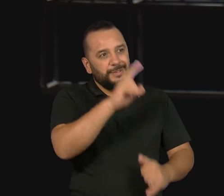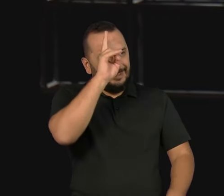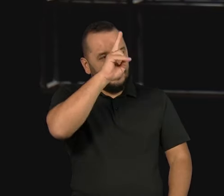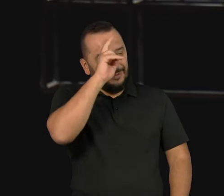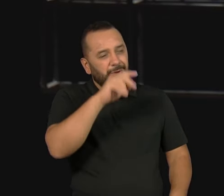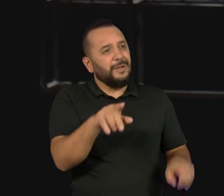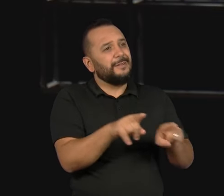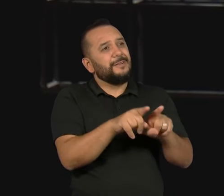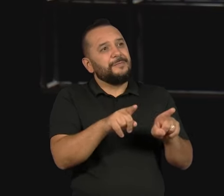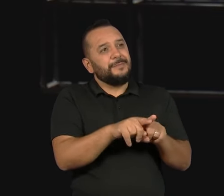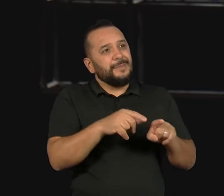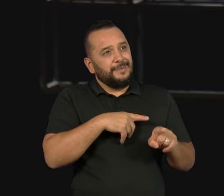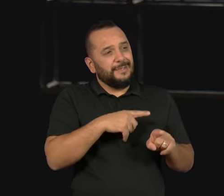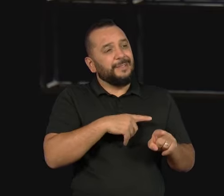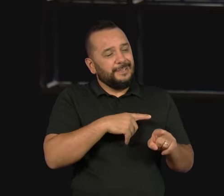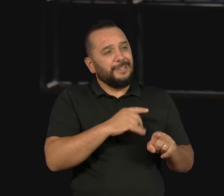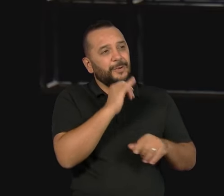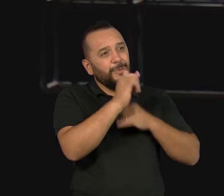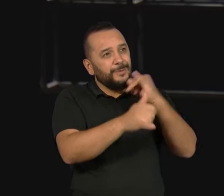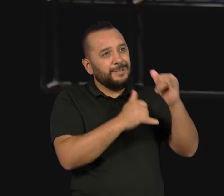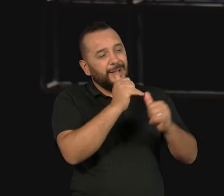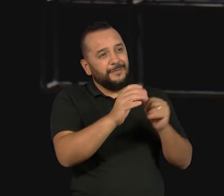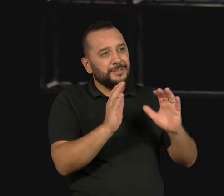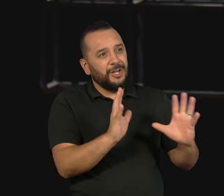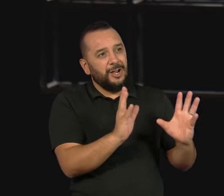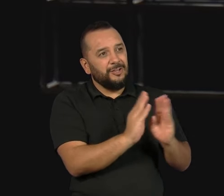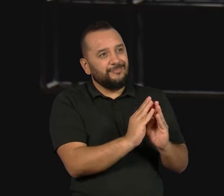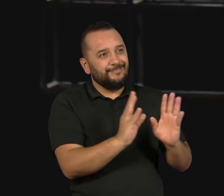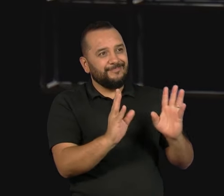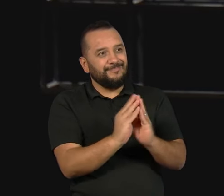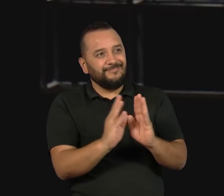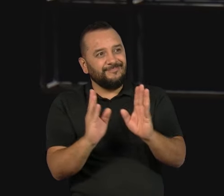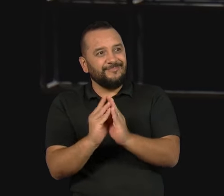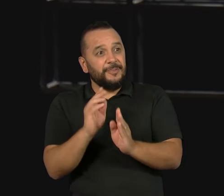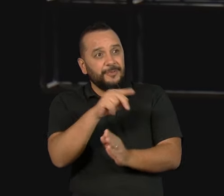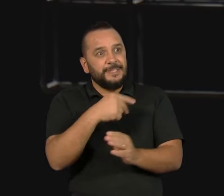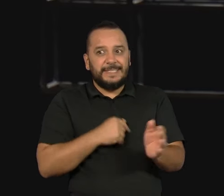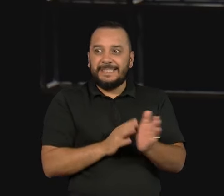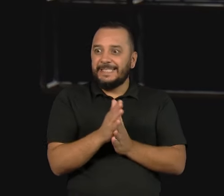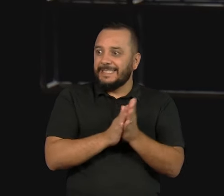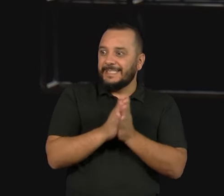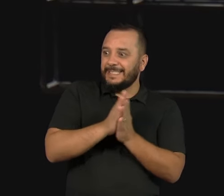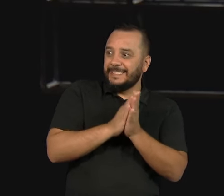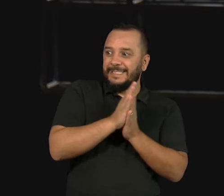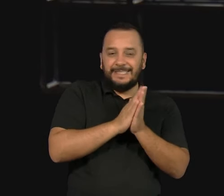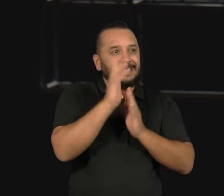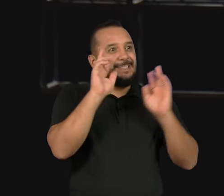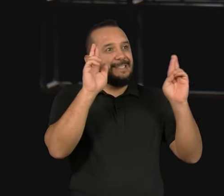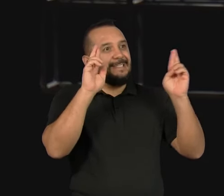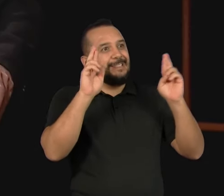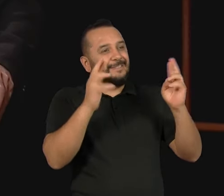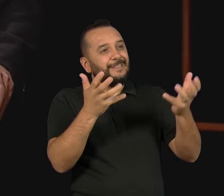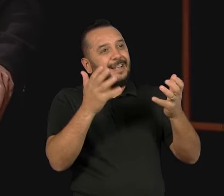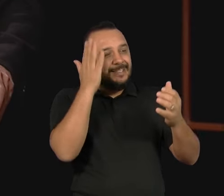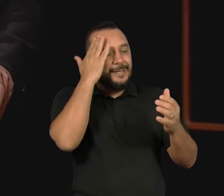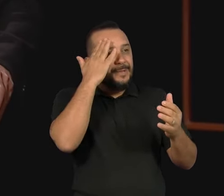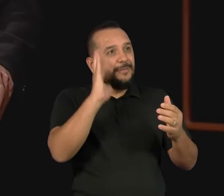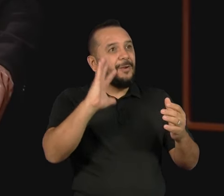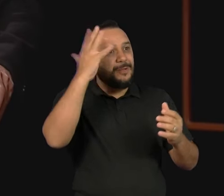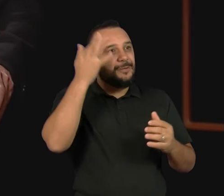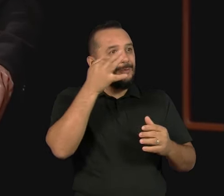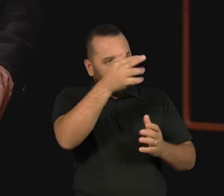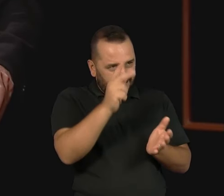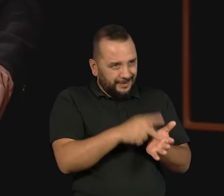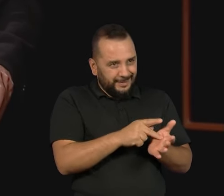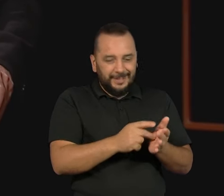contava histórias em episódios para você, né? Deixando essa expectativa aí no ar. É verdade isso, né? É verdade. A